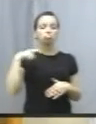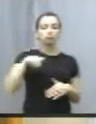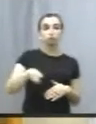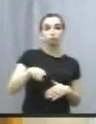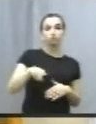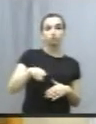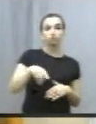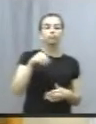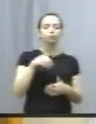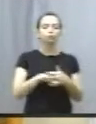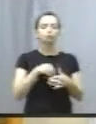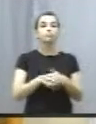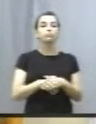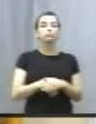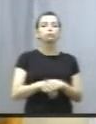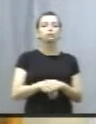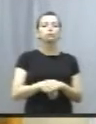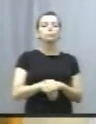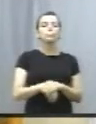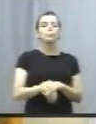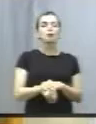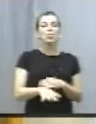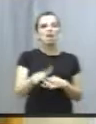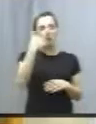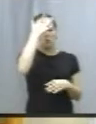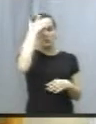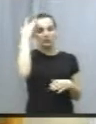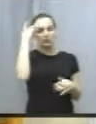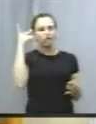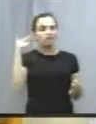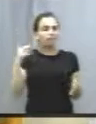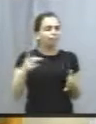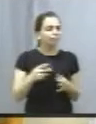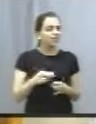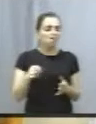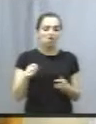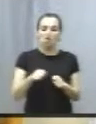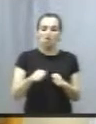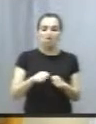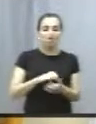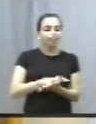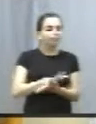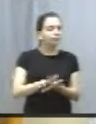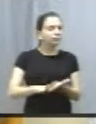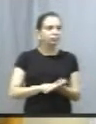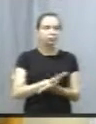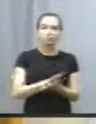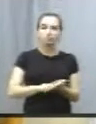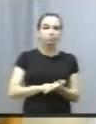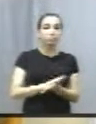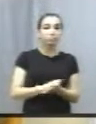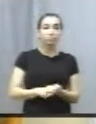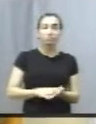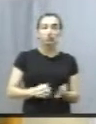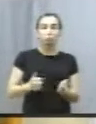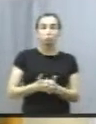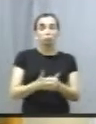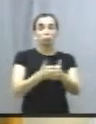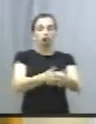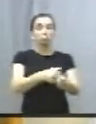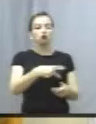Verdadeiros parasitas que nunca aqui fizeram nada por essa cidade, que se penduram em políticos em troca